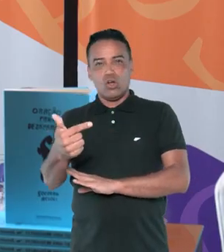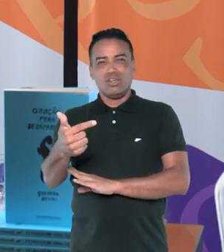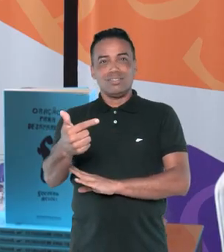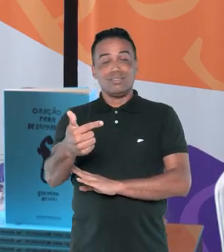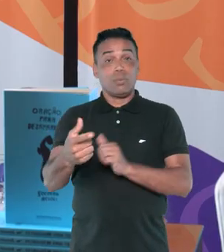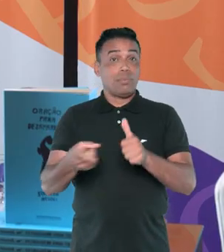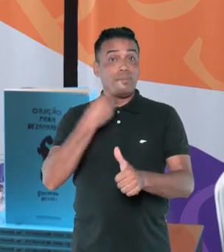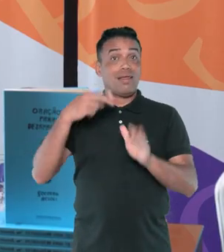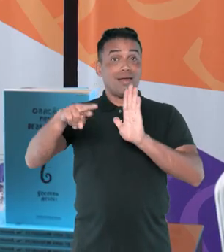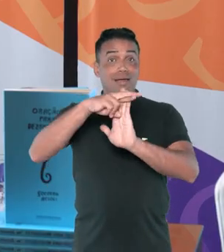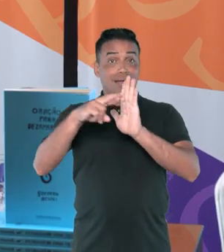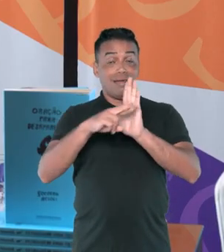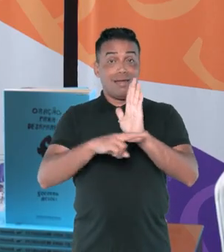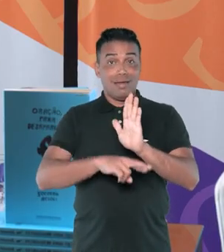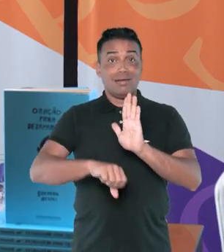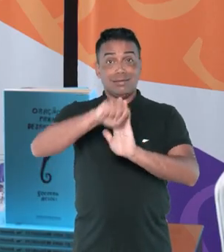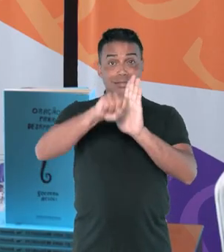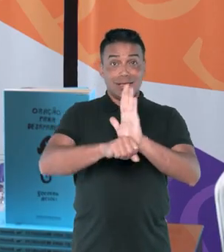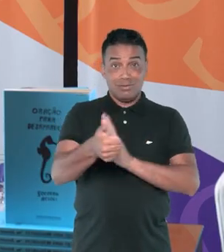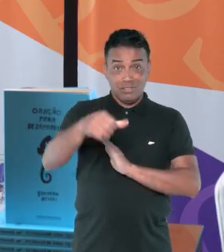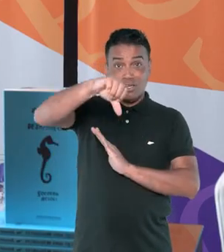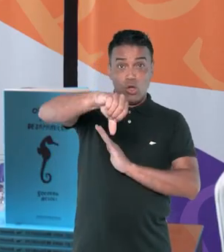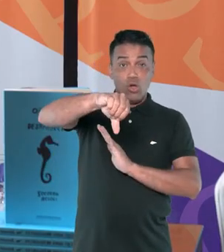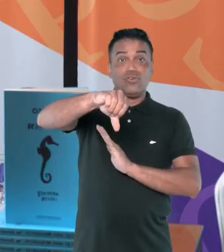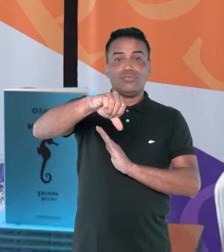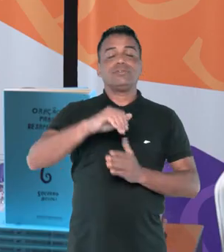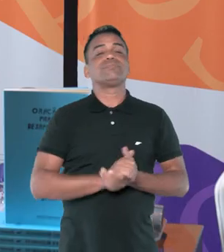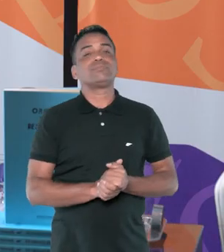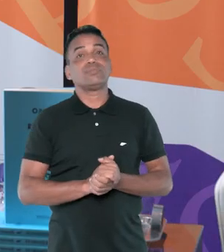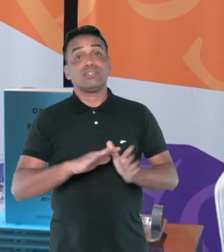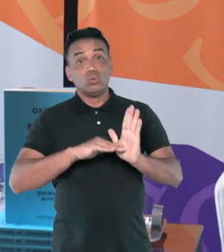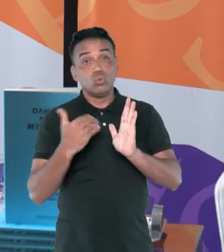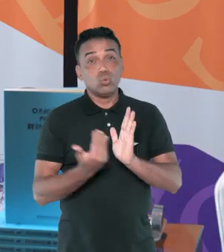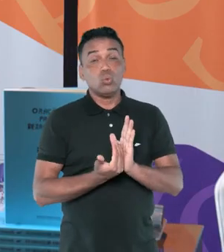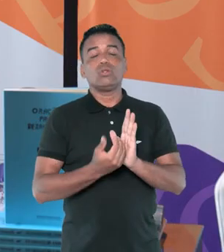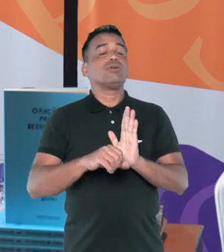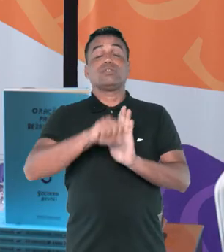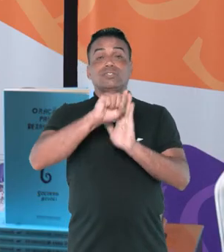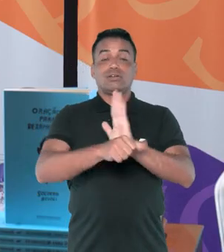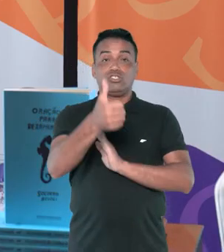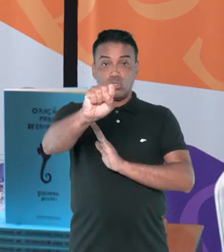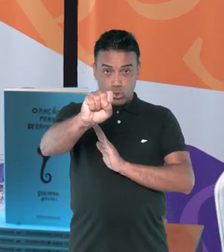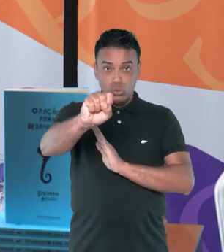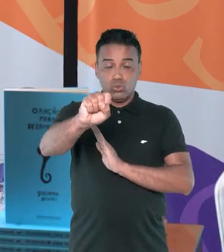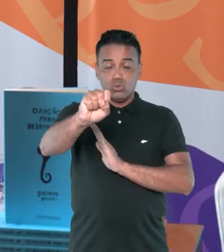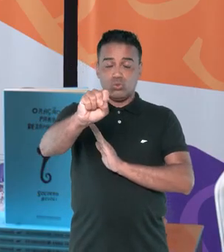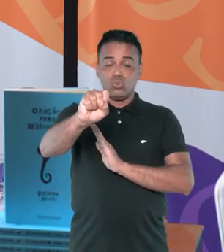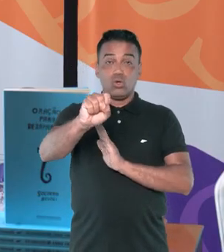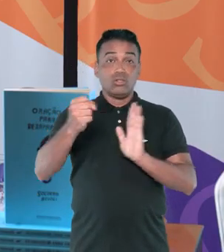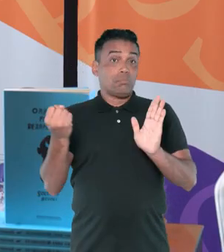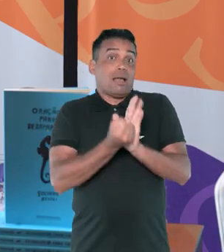fundação do IFAM é o século XIX está todo tombado, mito, o século XVIII está todo tombado, e o XIX fica ali